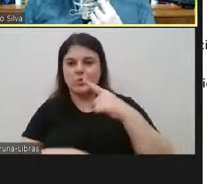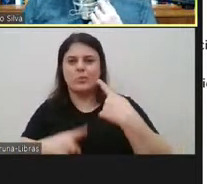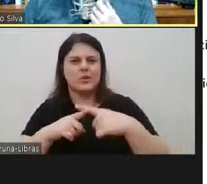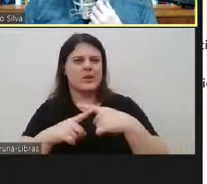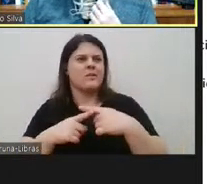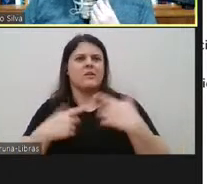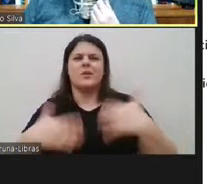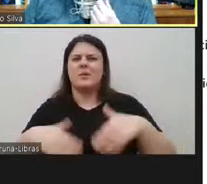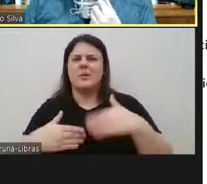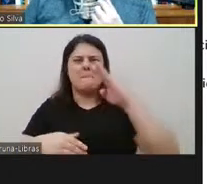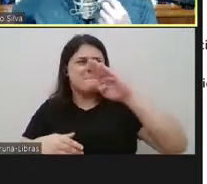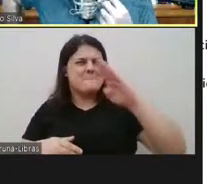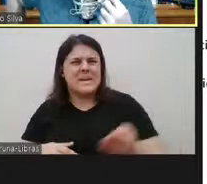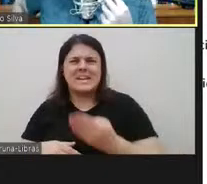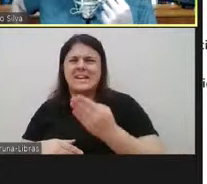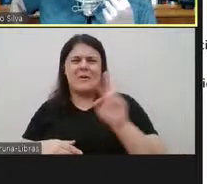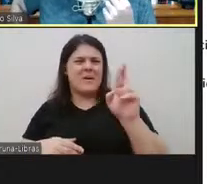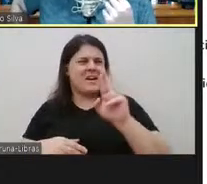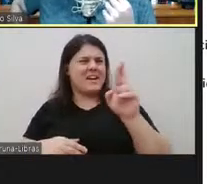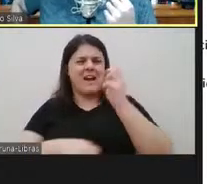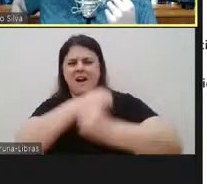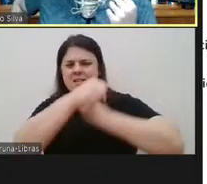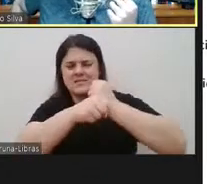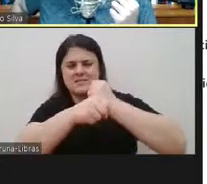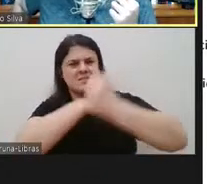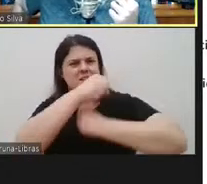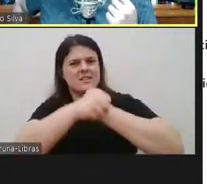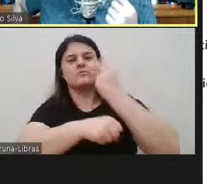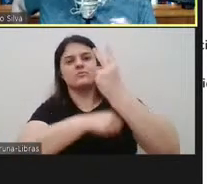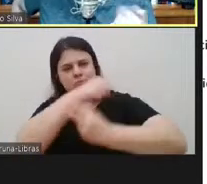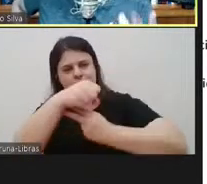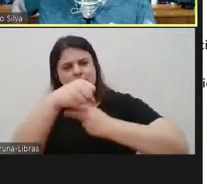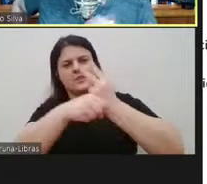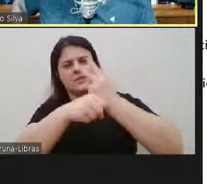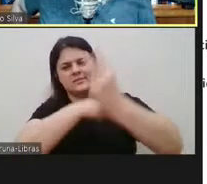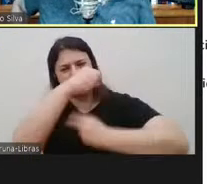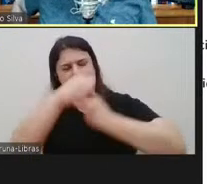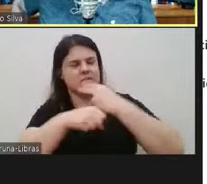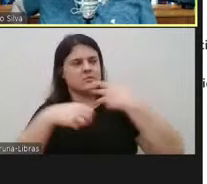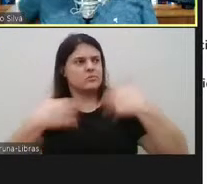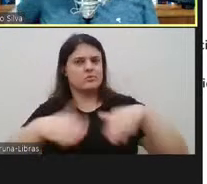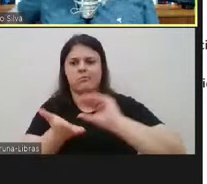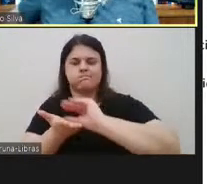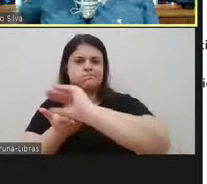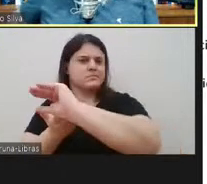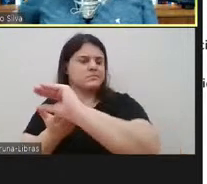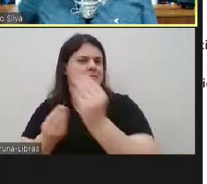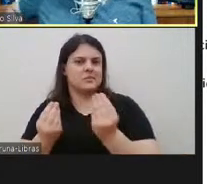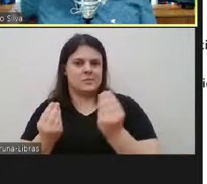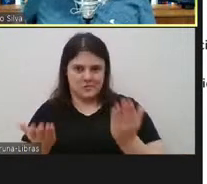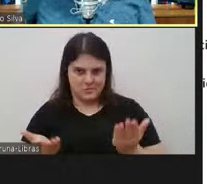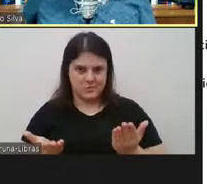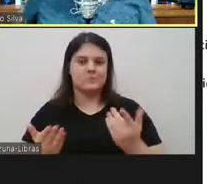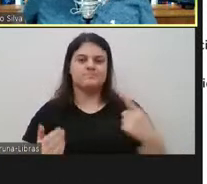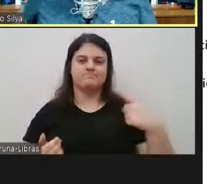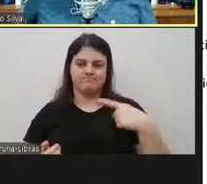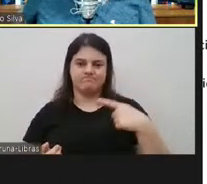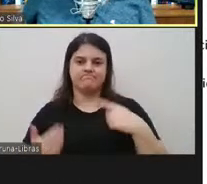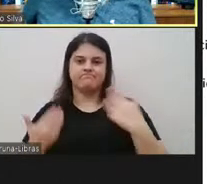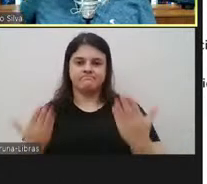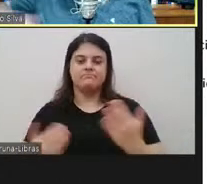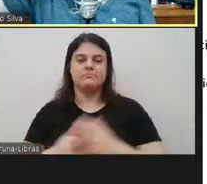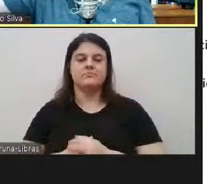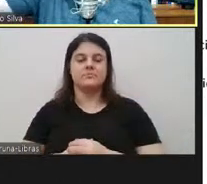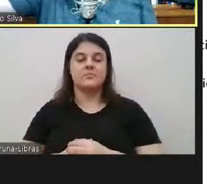dos bilhões aí que são destinados todo o ano Eleitoral de 22 anos em Unopar para o financiamento das campanhas políticas